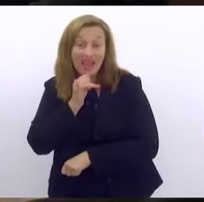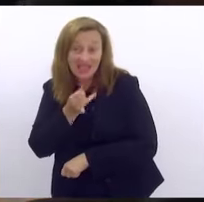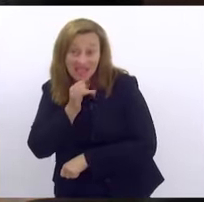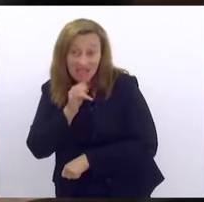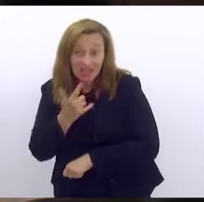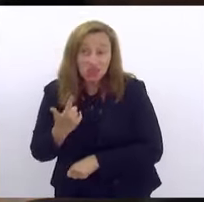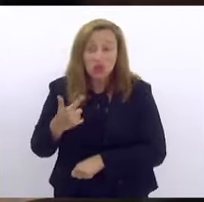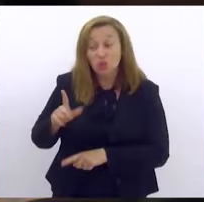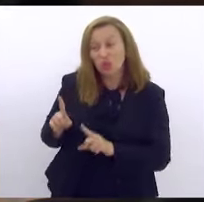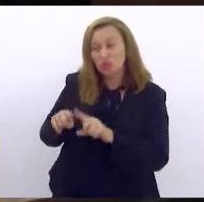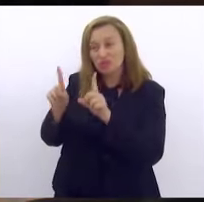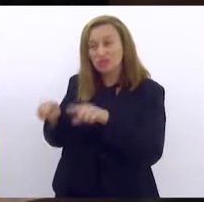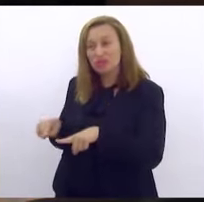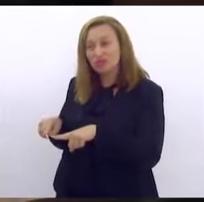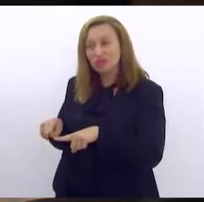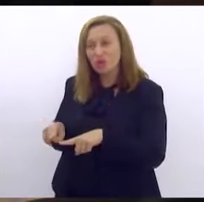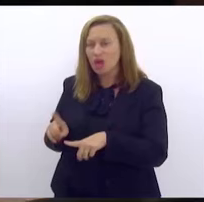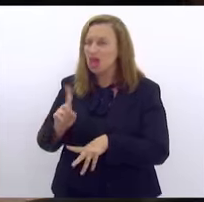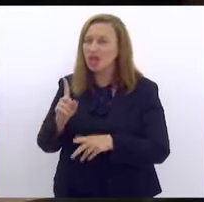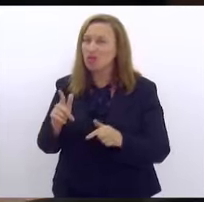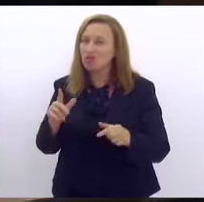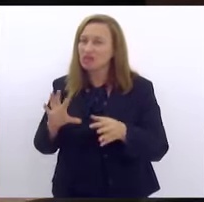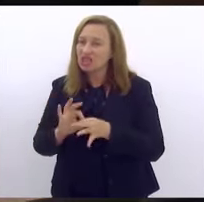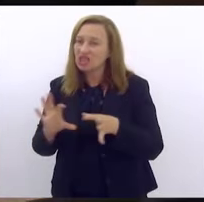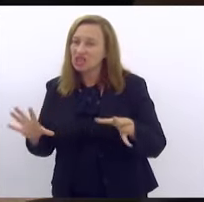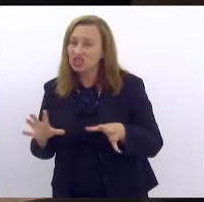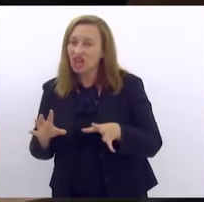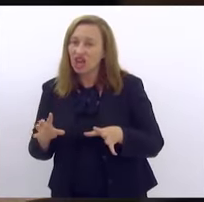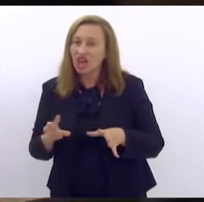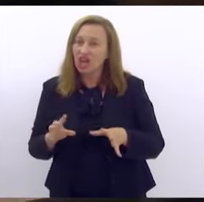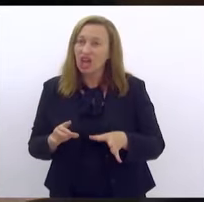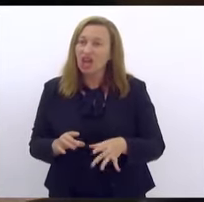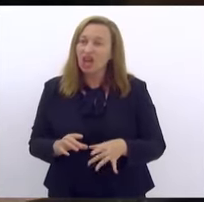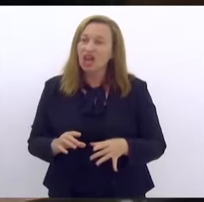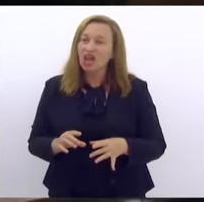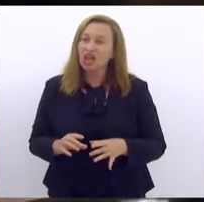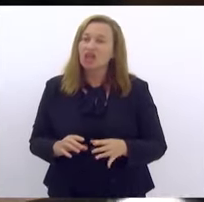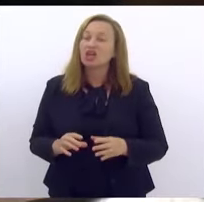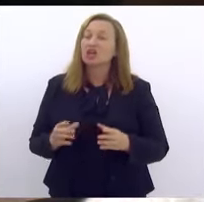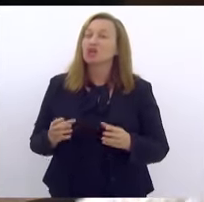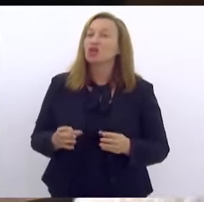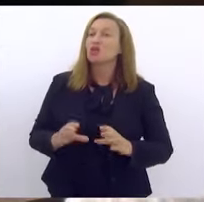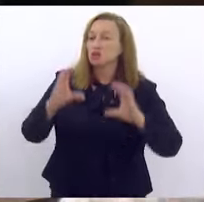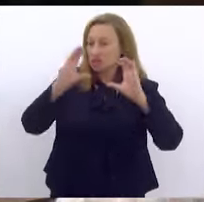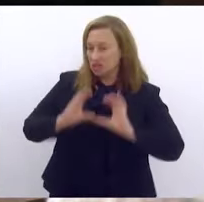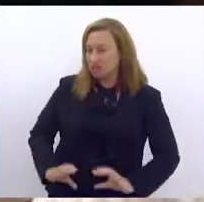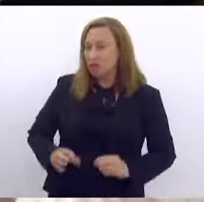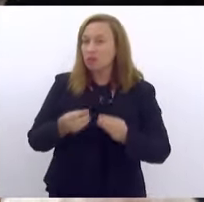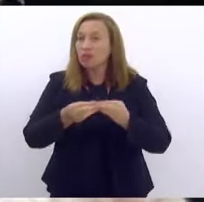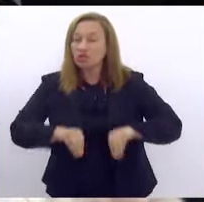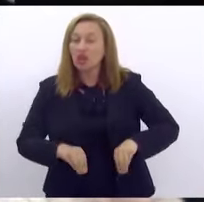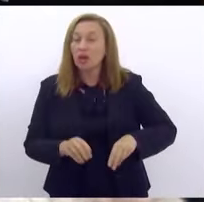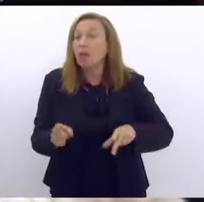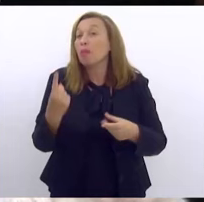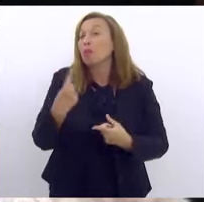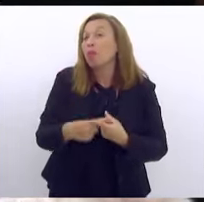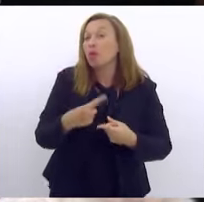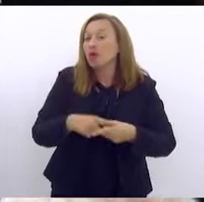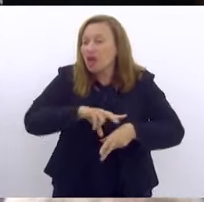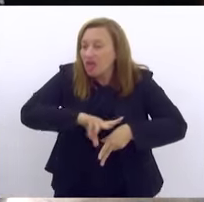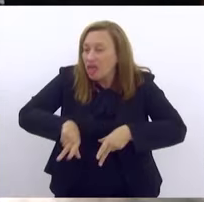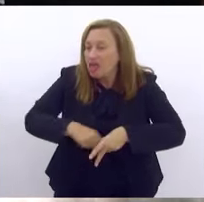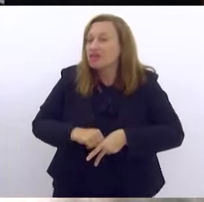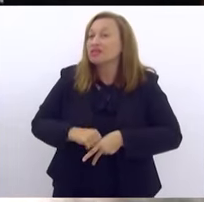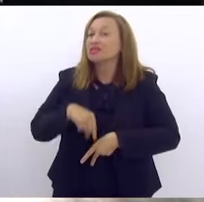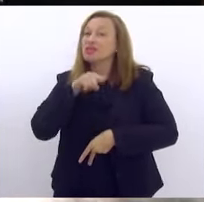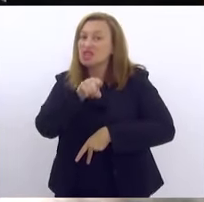de outros servidores, e não permitir que na ponta o cidadão seja prejudicado, porque a corrupção, essa